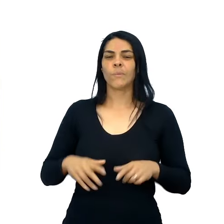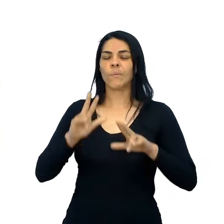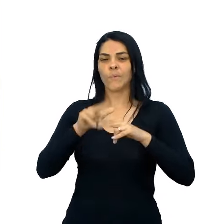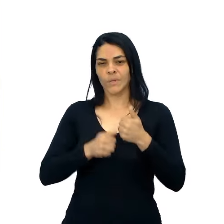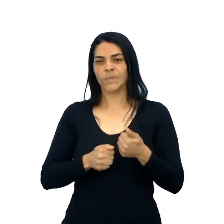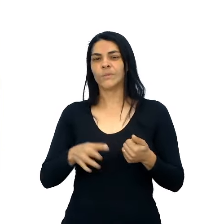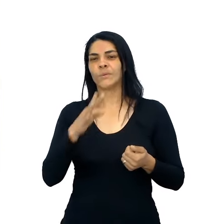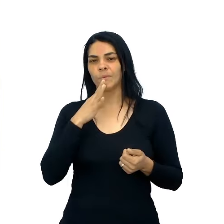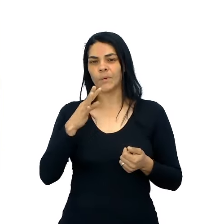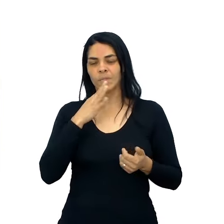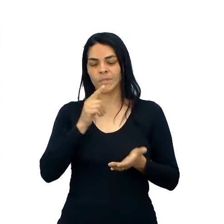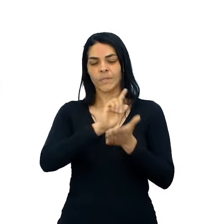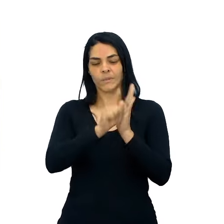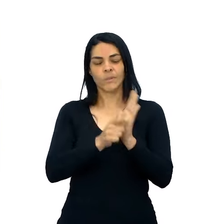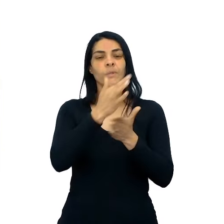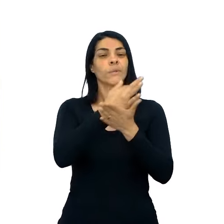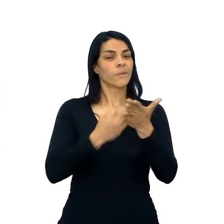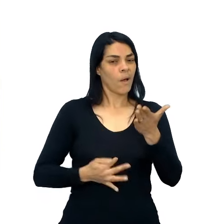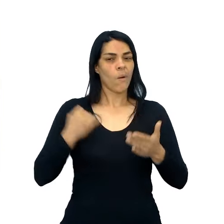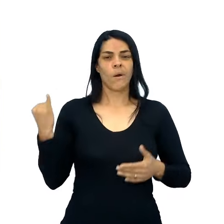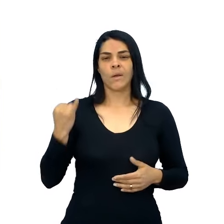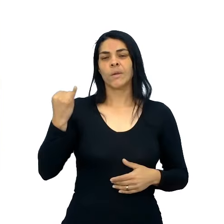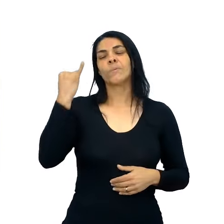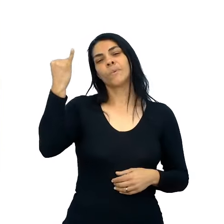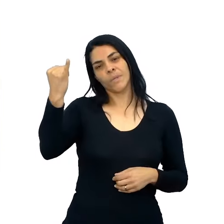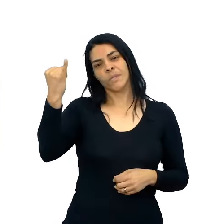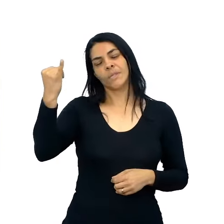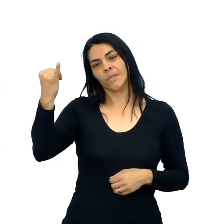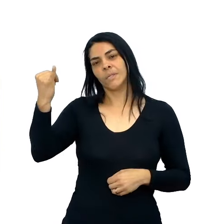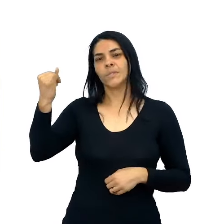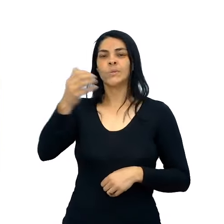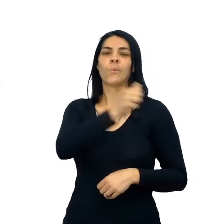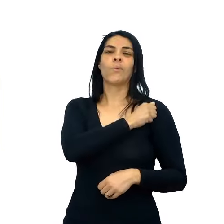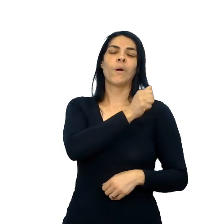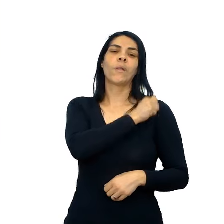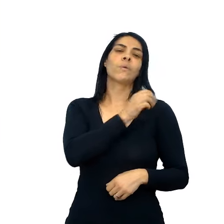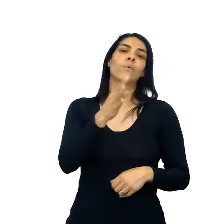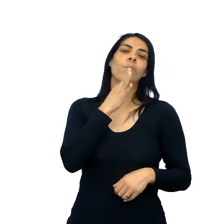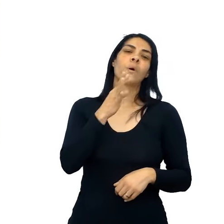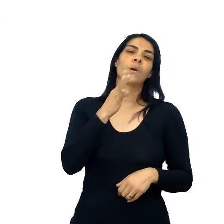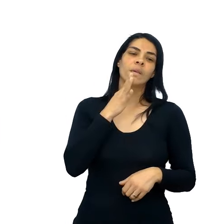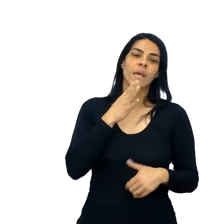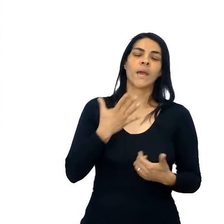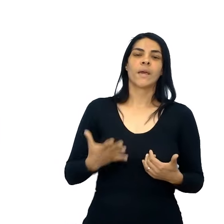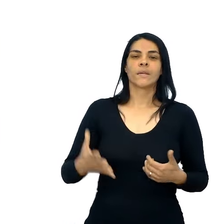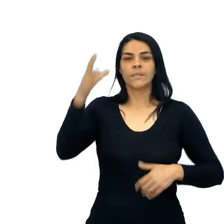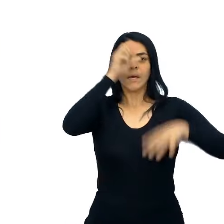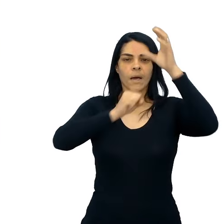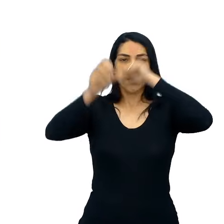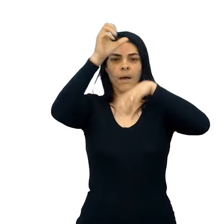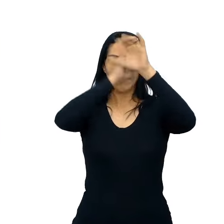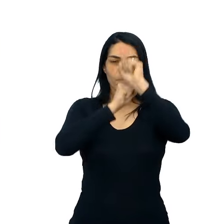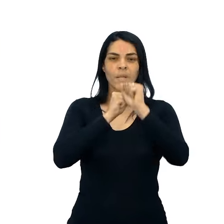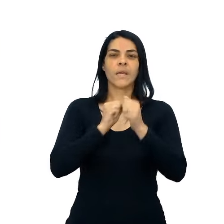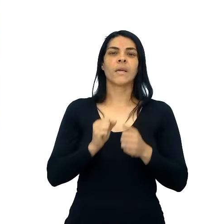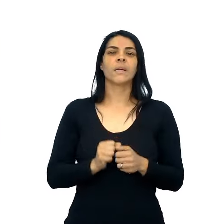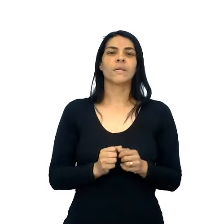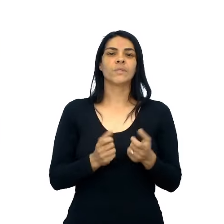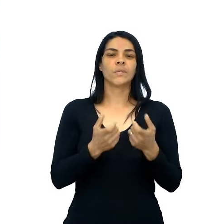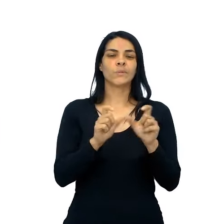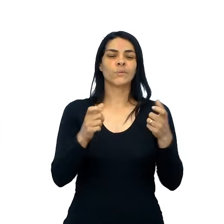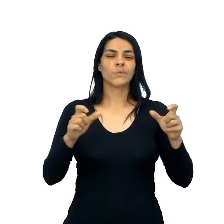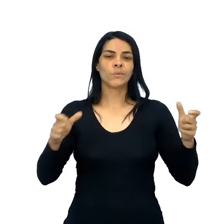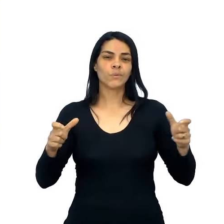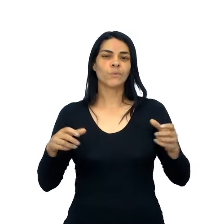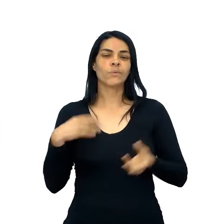conhecer os gêneros textuais é importante. À medida que o estudante conhece uma notícia, que ele aprende a estrutura dessa notícia, qual a